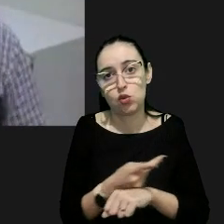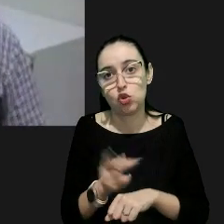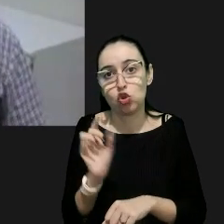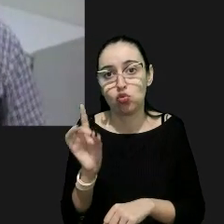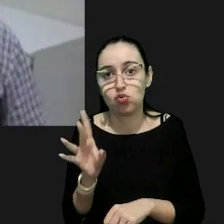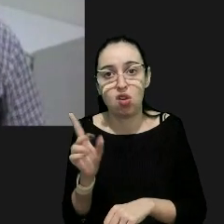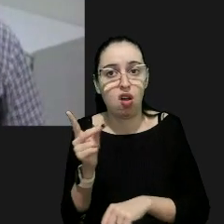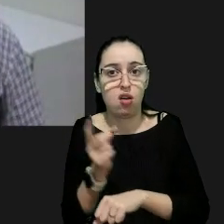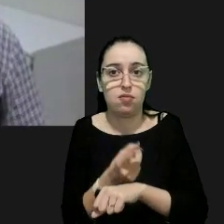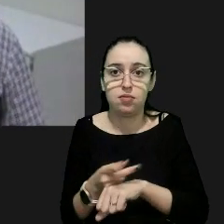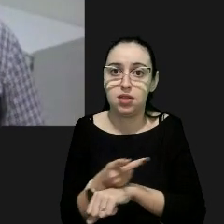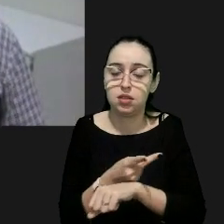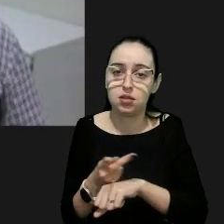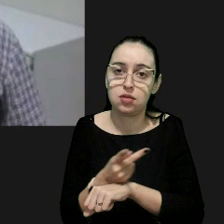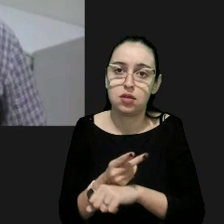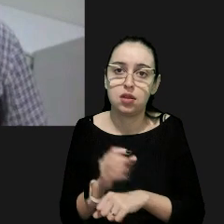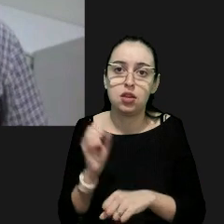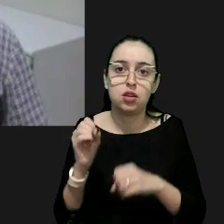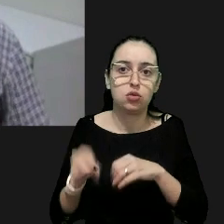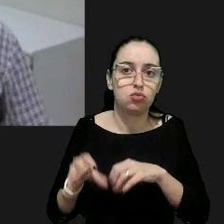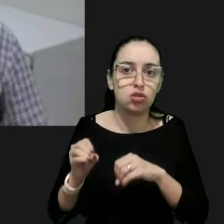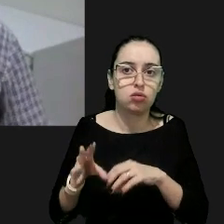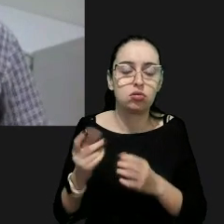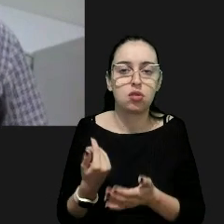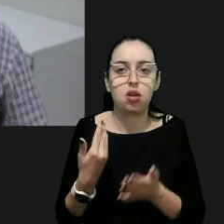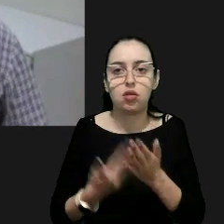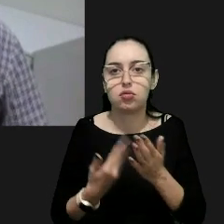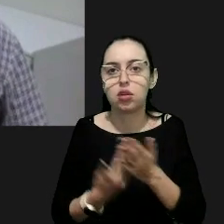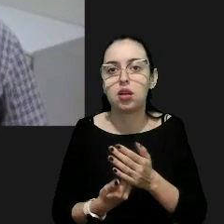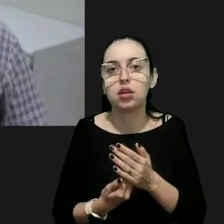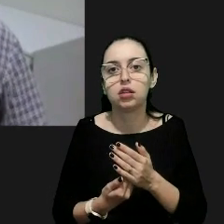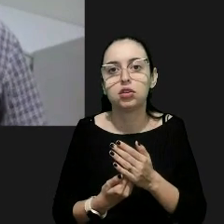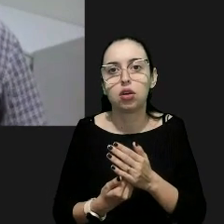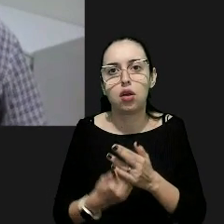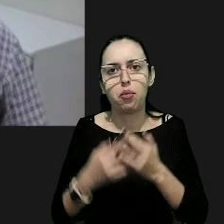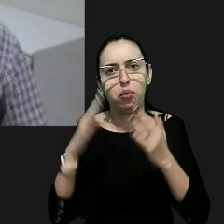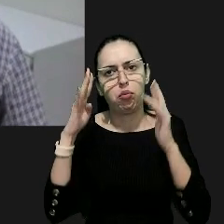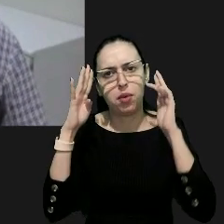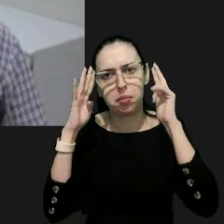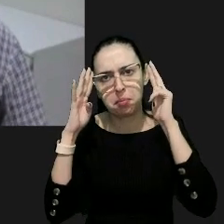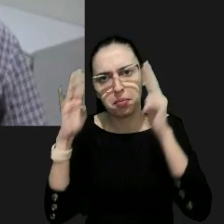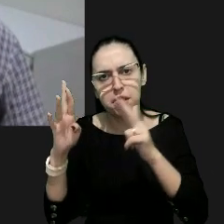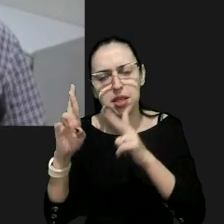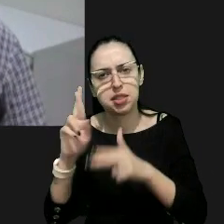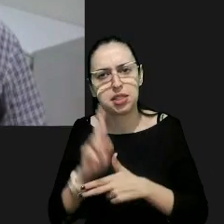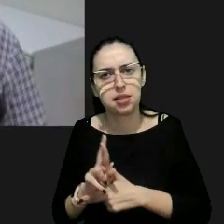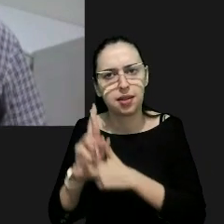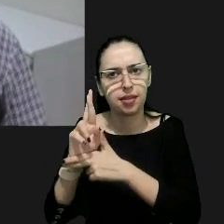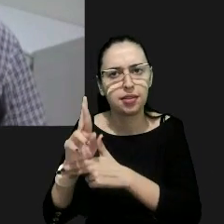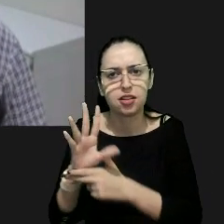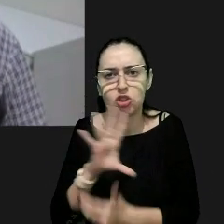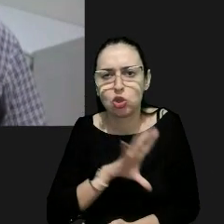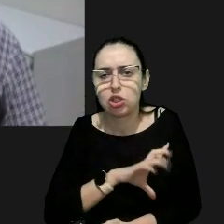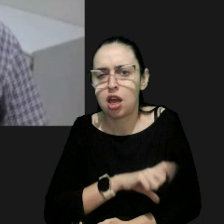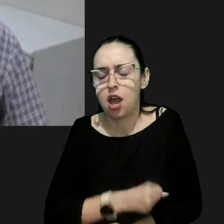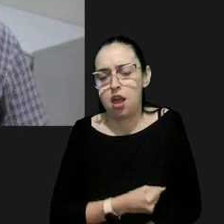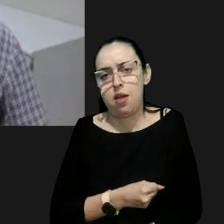uma pesquisadora, ou não sou apenas uma pesquisadora, uma estudiosa, não. Eu sou uma